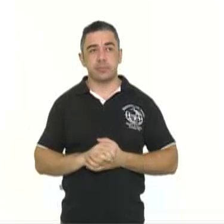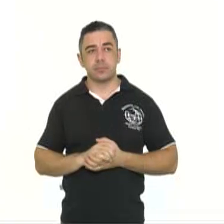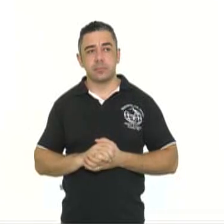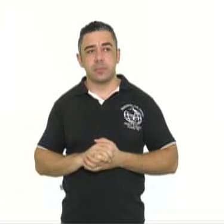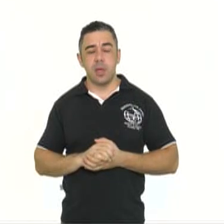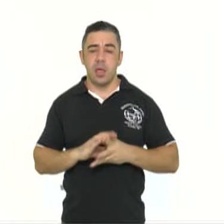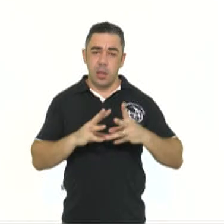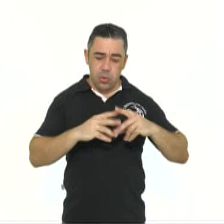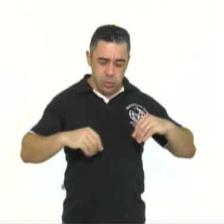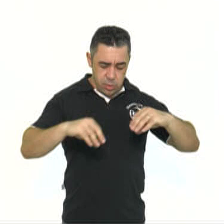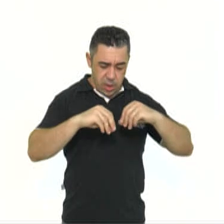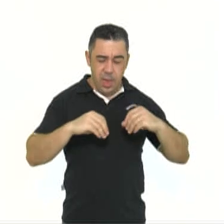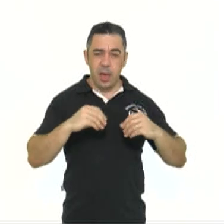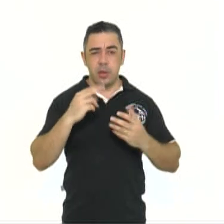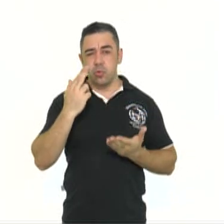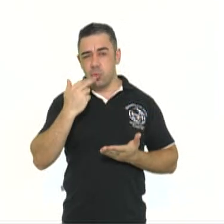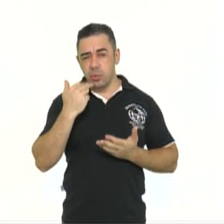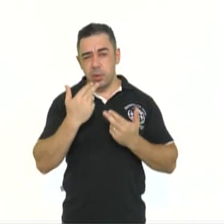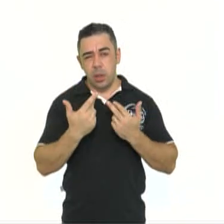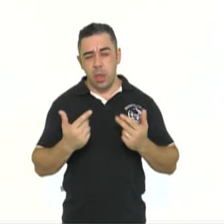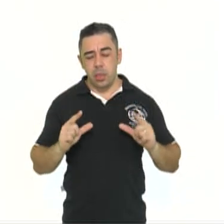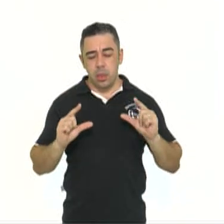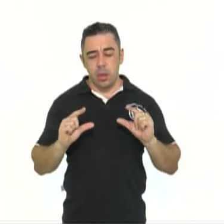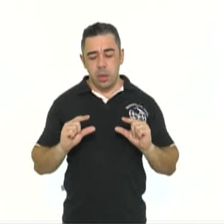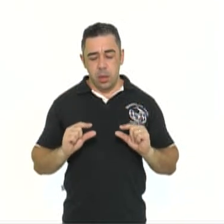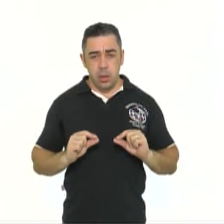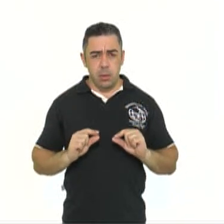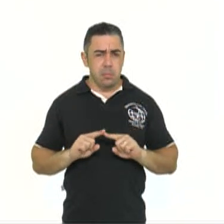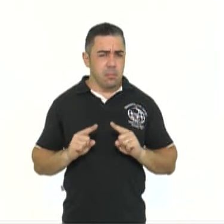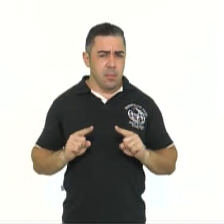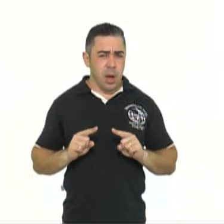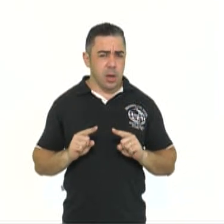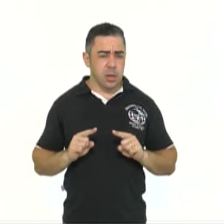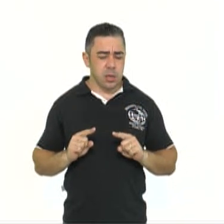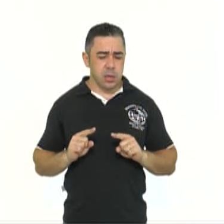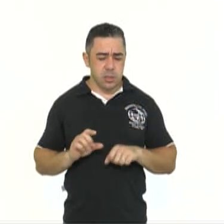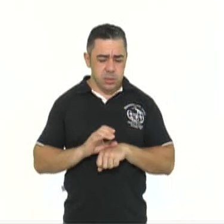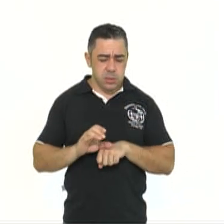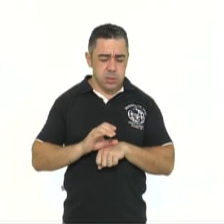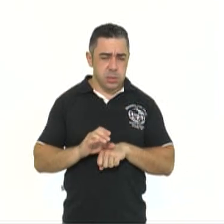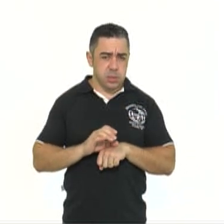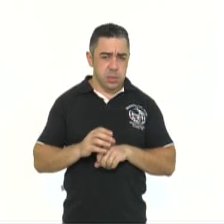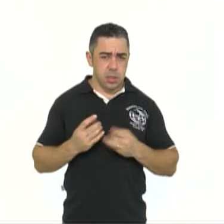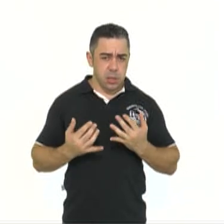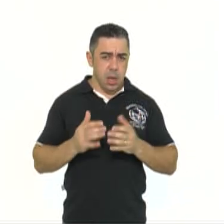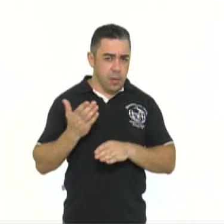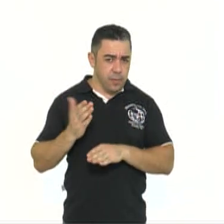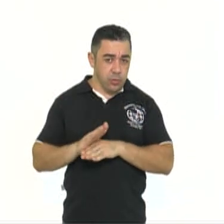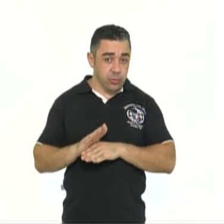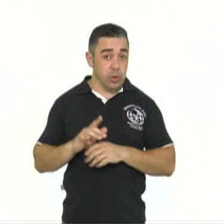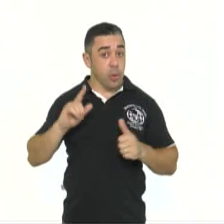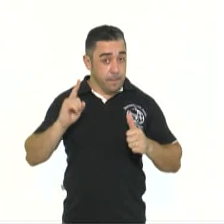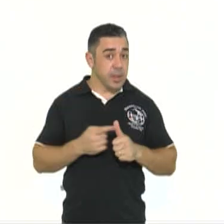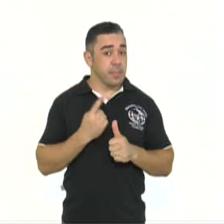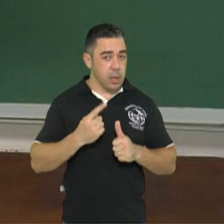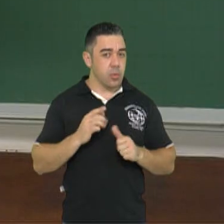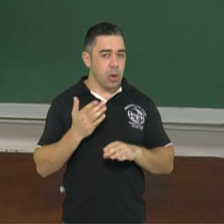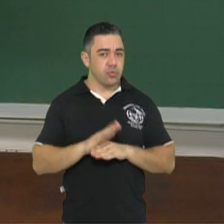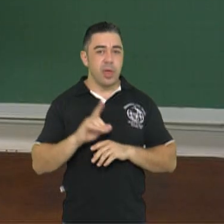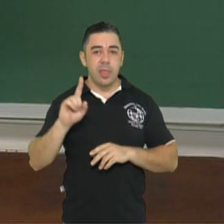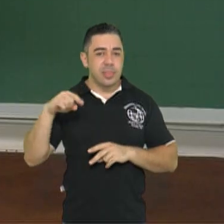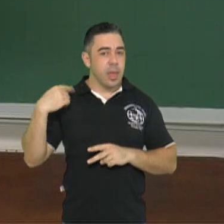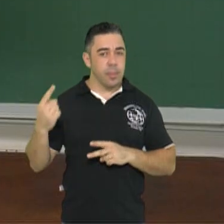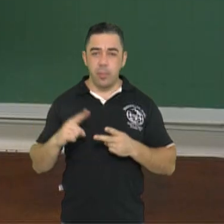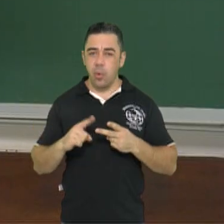Elimina os nutrientes. Então, você está queimando. Ah, professora, mas cinza não tem nutriente? Não vai ajudar o solo naquele momento? Naquele primeiro momento. Depois,